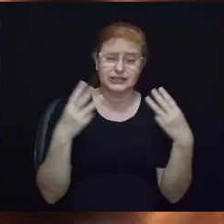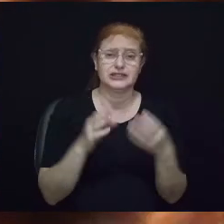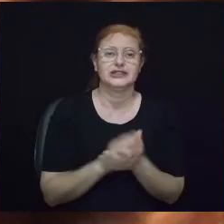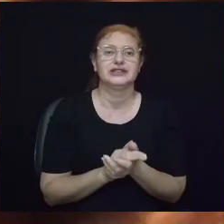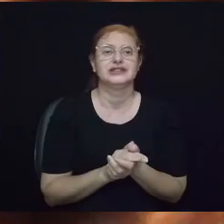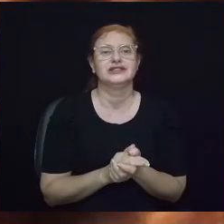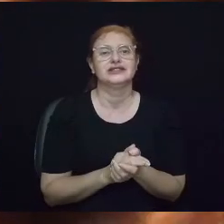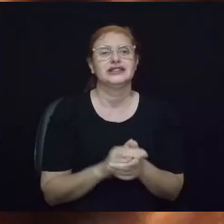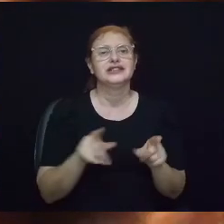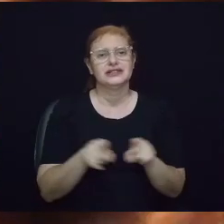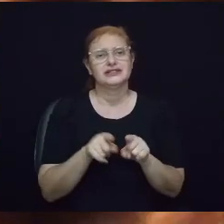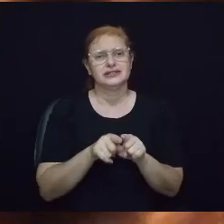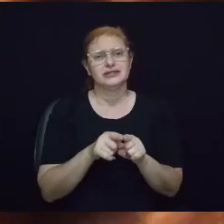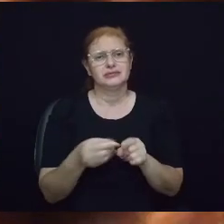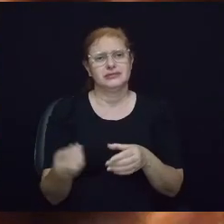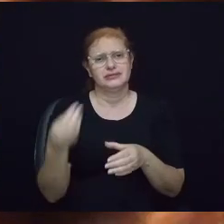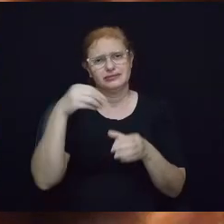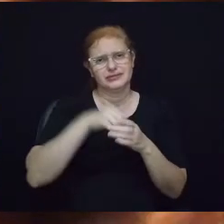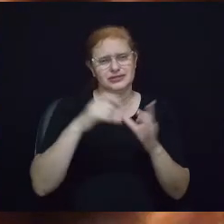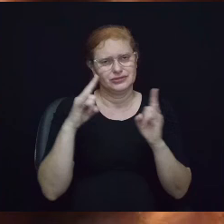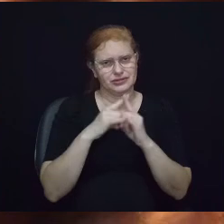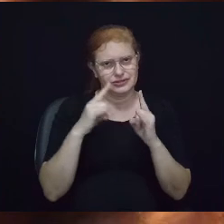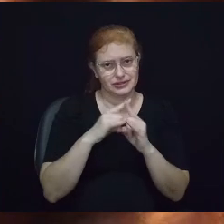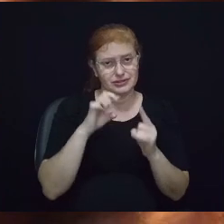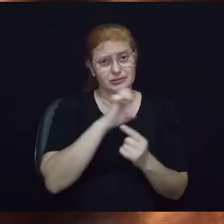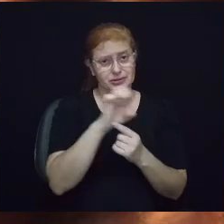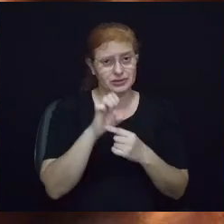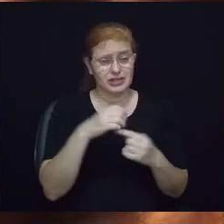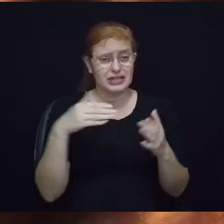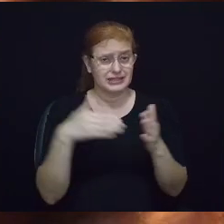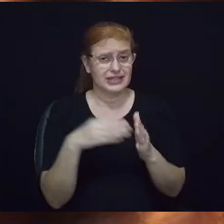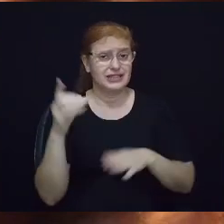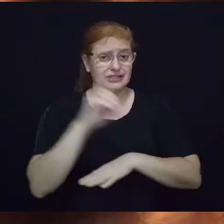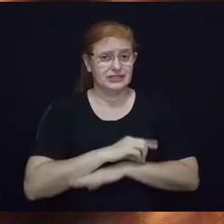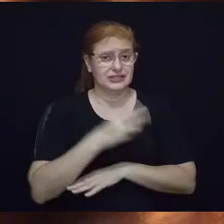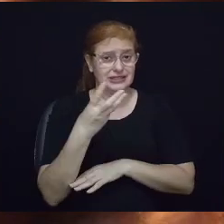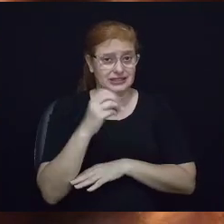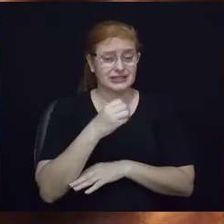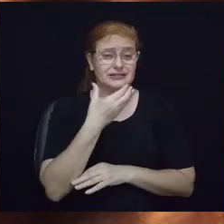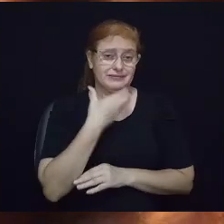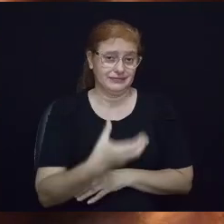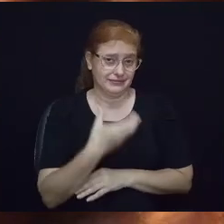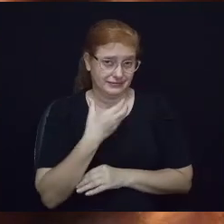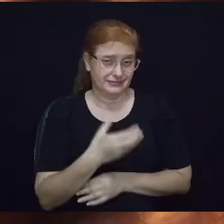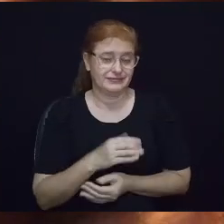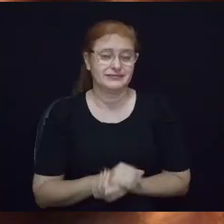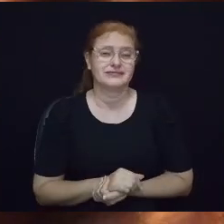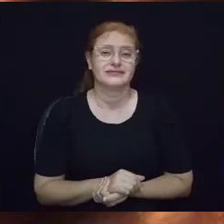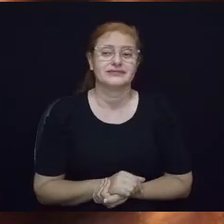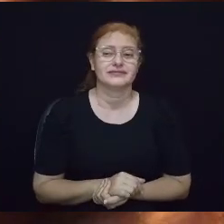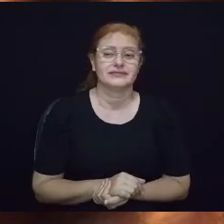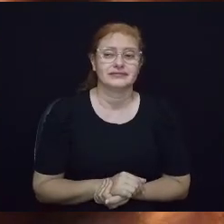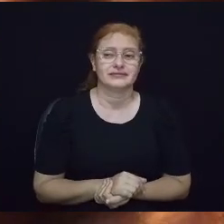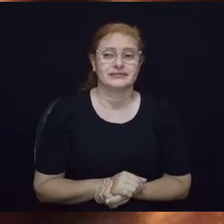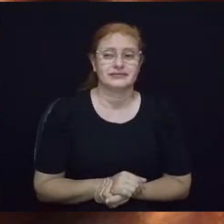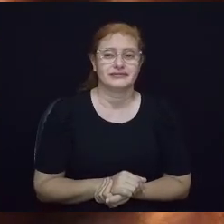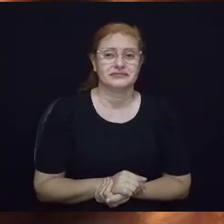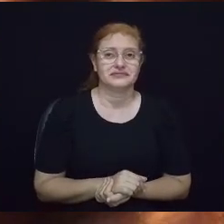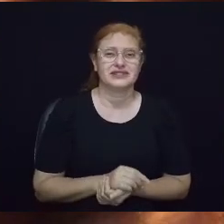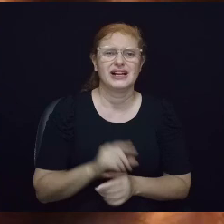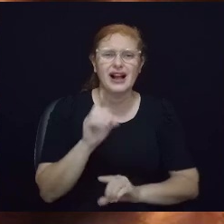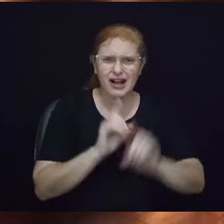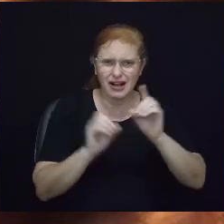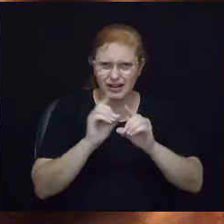na recepção do Ling. Então, a exposição fica em cartaz até dia 30 de dezembro. Que mais? Mais